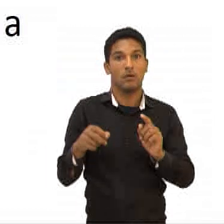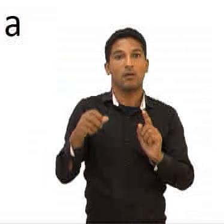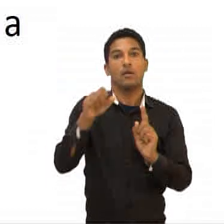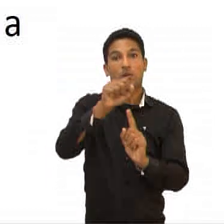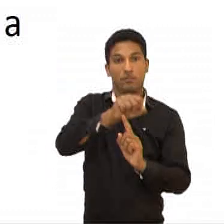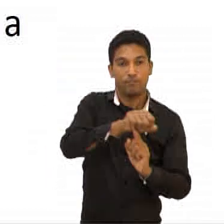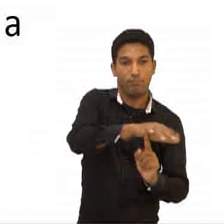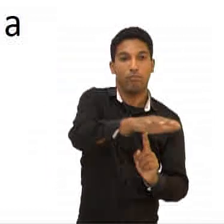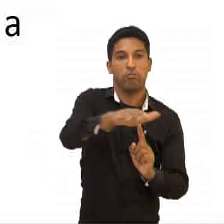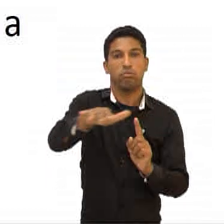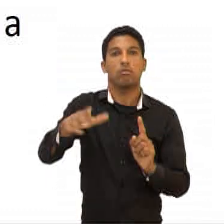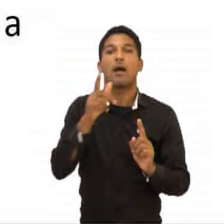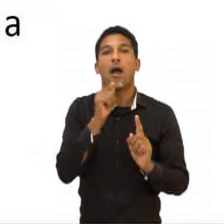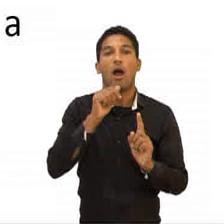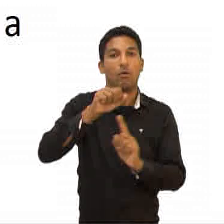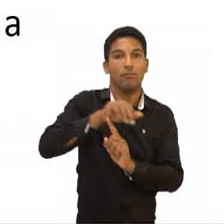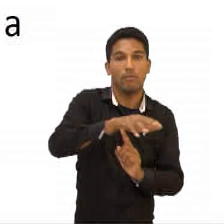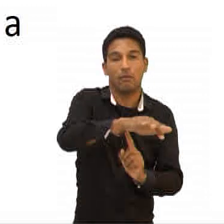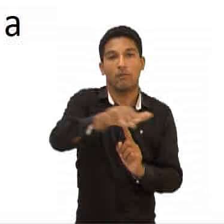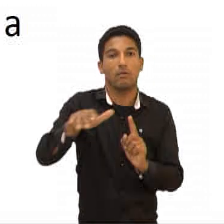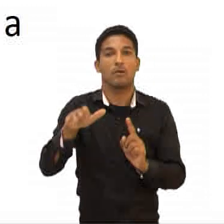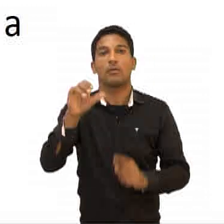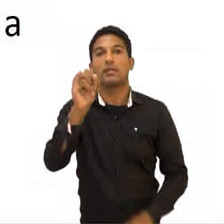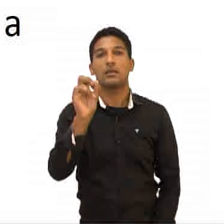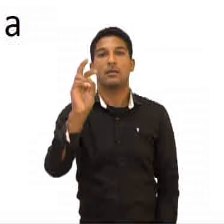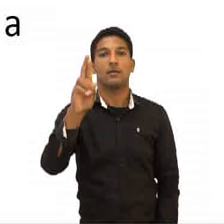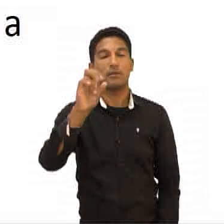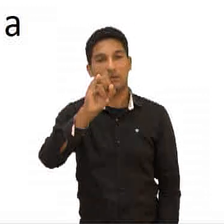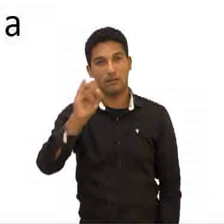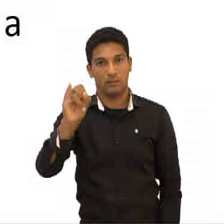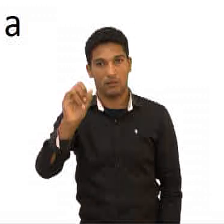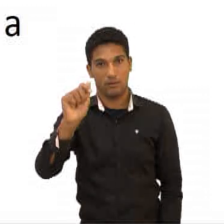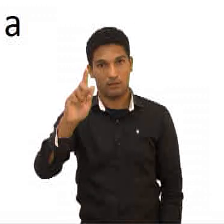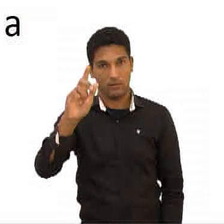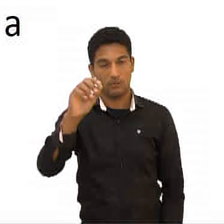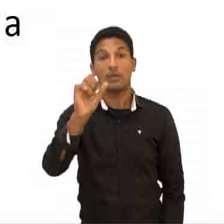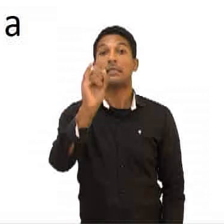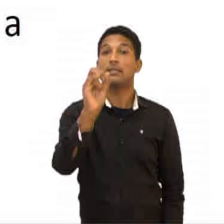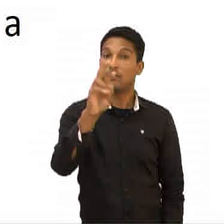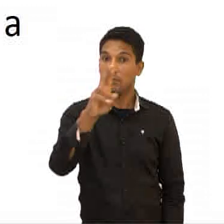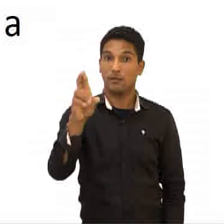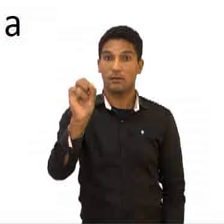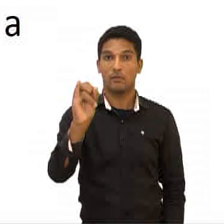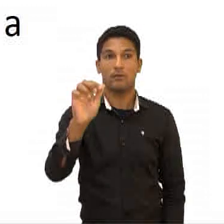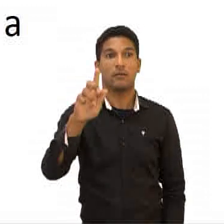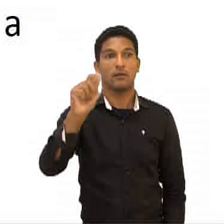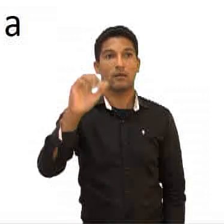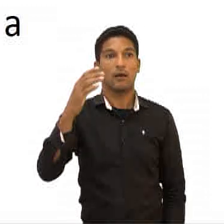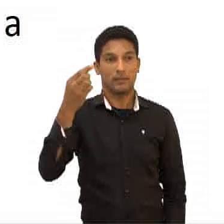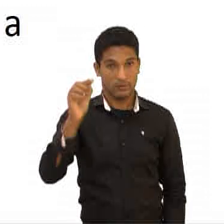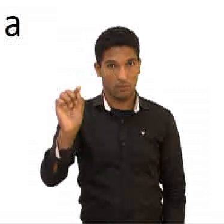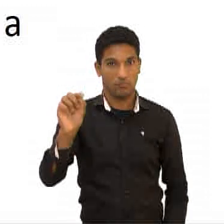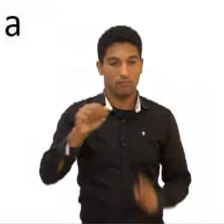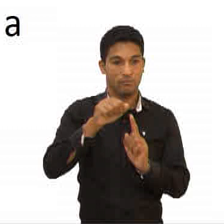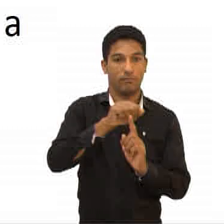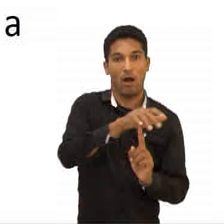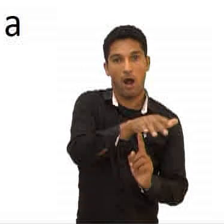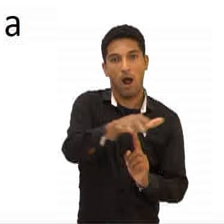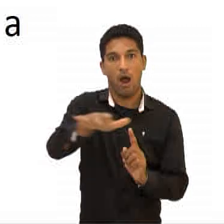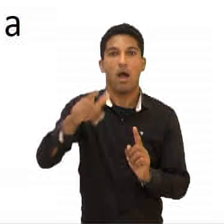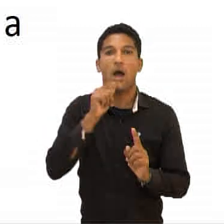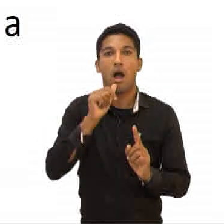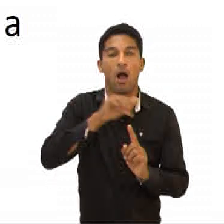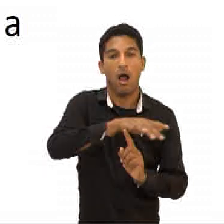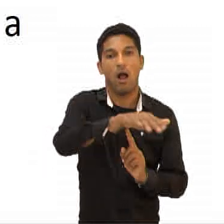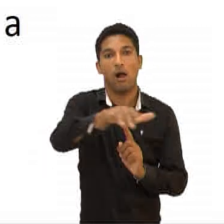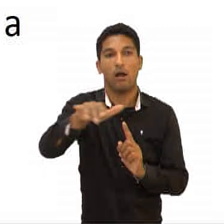eles não são distribuídos igualmente aí no território. E o recorte duplo para irrigação não é praticado. Pode parecer até algo